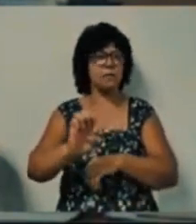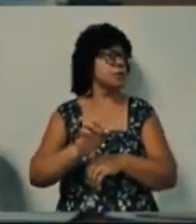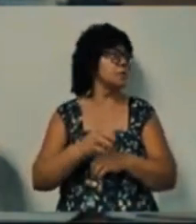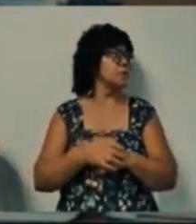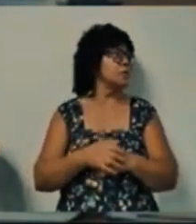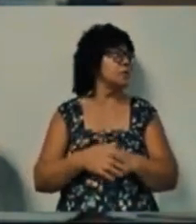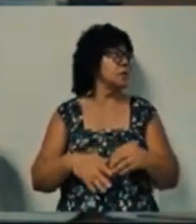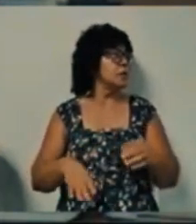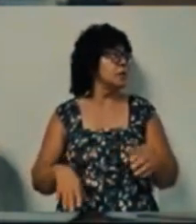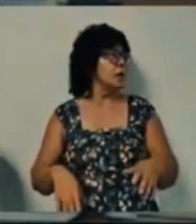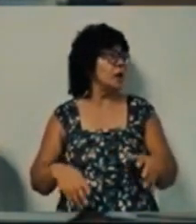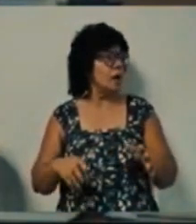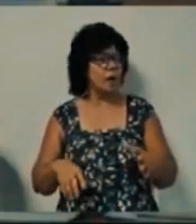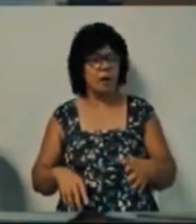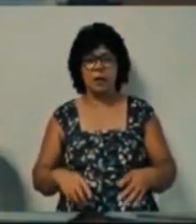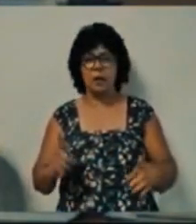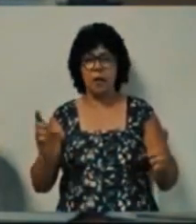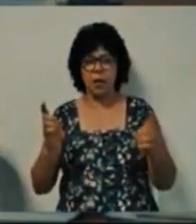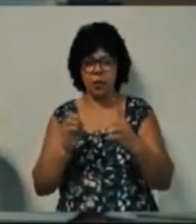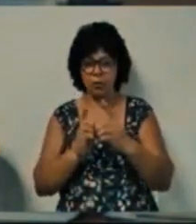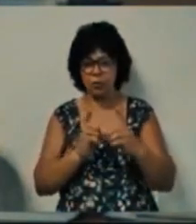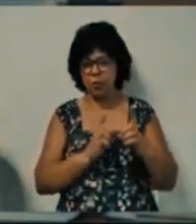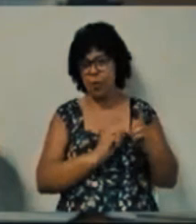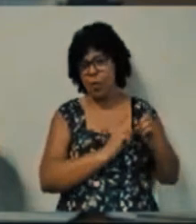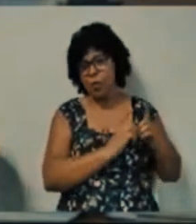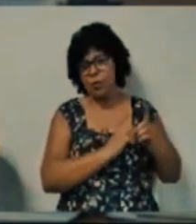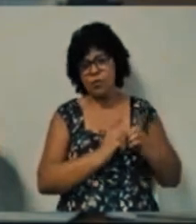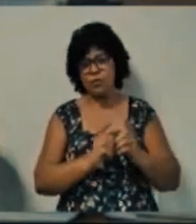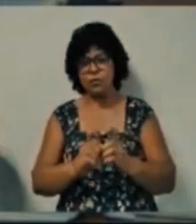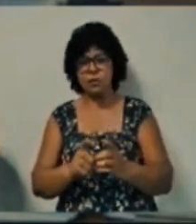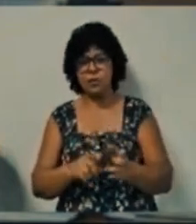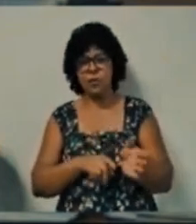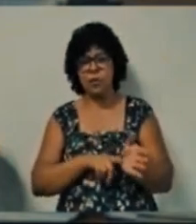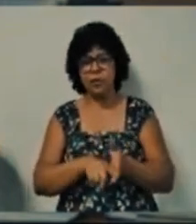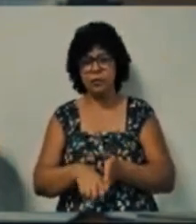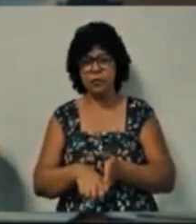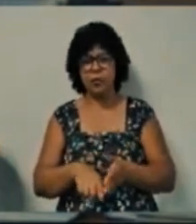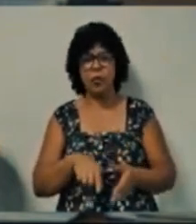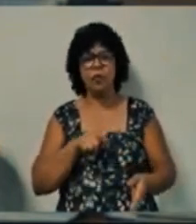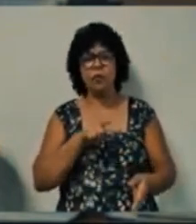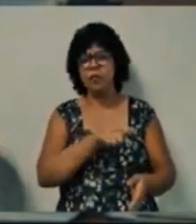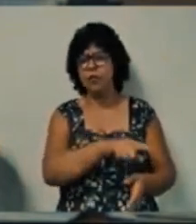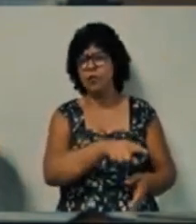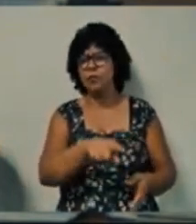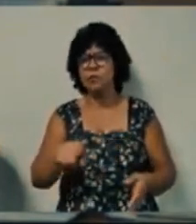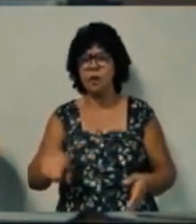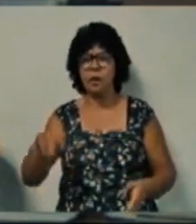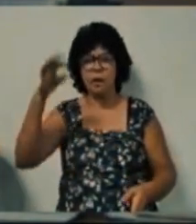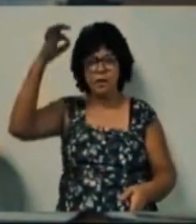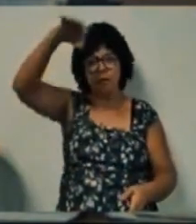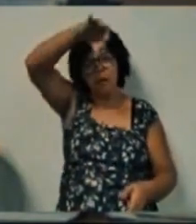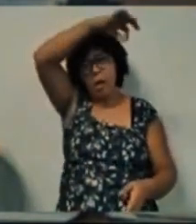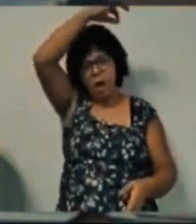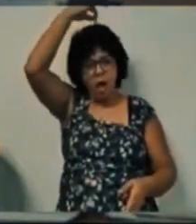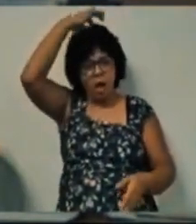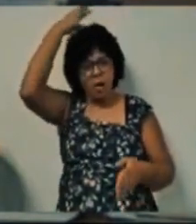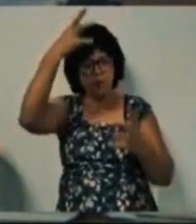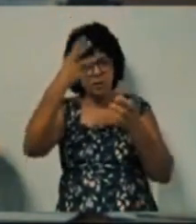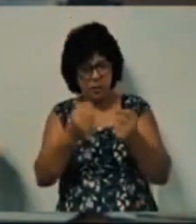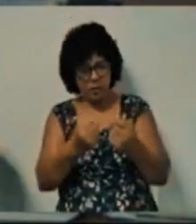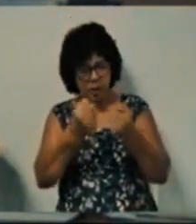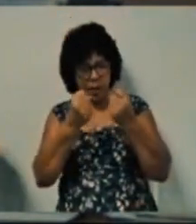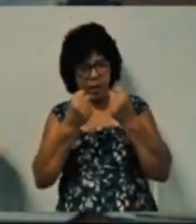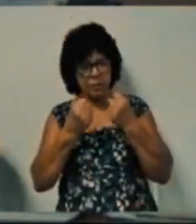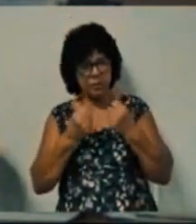discípulos, perguntou-lhes: vocês receberam o Espírito Santo quando creram? Ao que eles